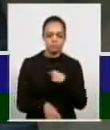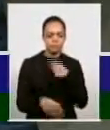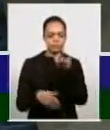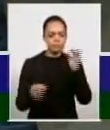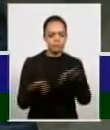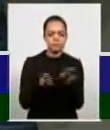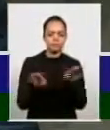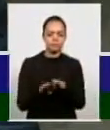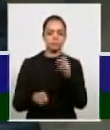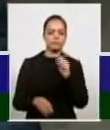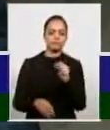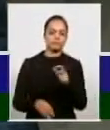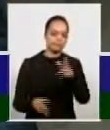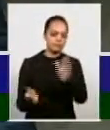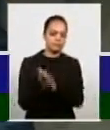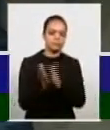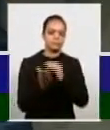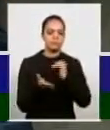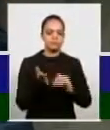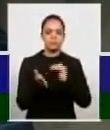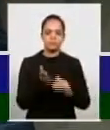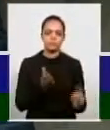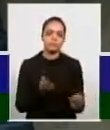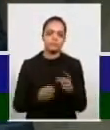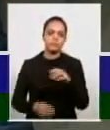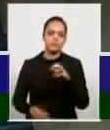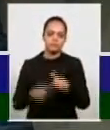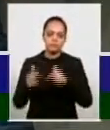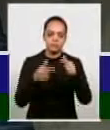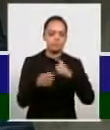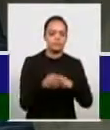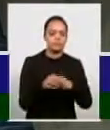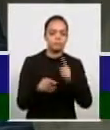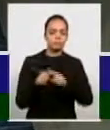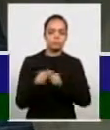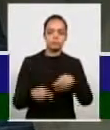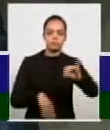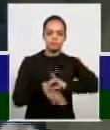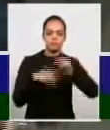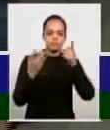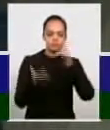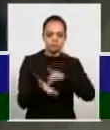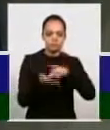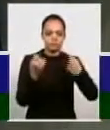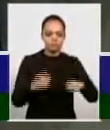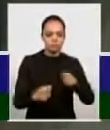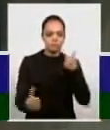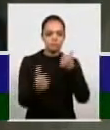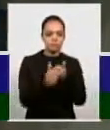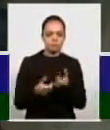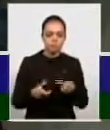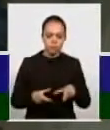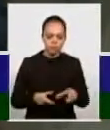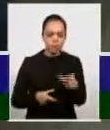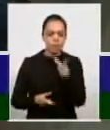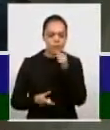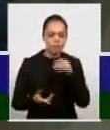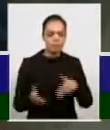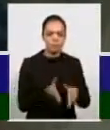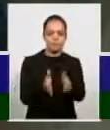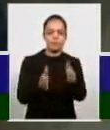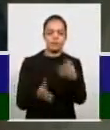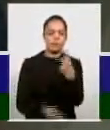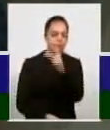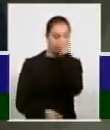também os parabéns à Secretaria de Serviços Urbanos, porque é um local que realmente precisa, próximo ao córrego. Aí